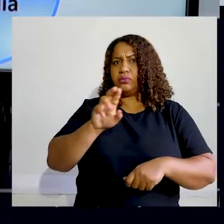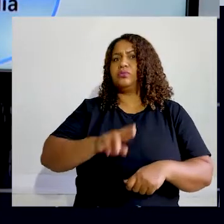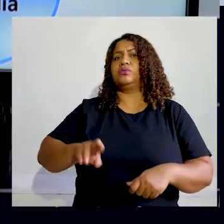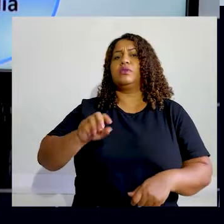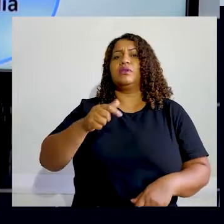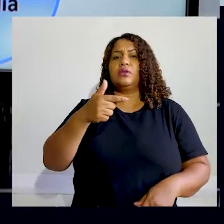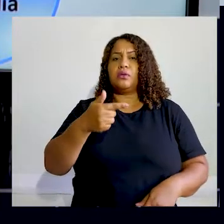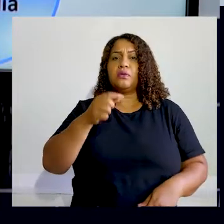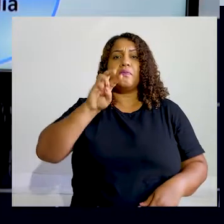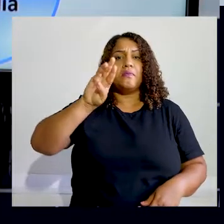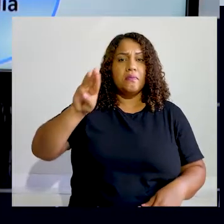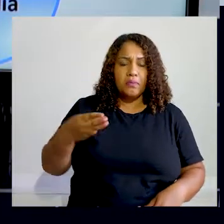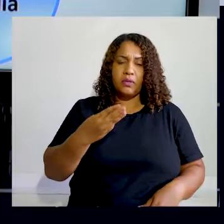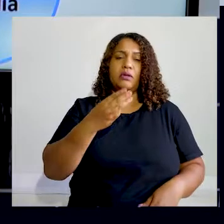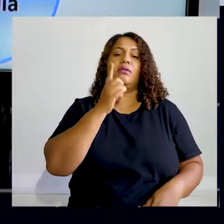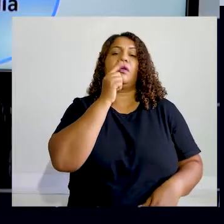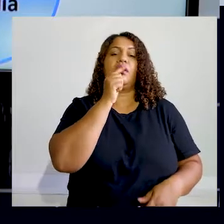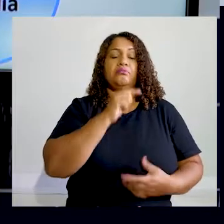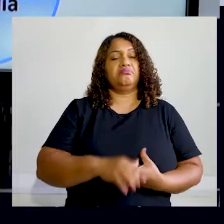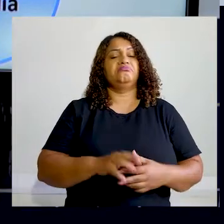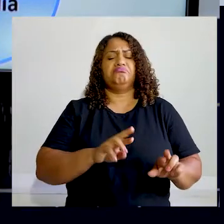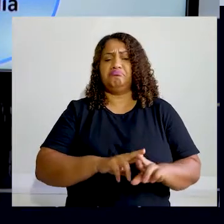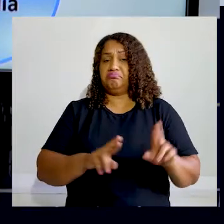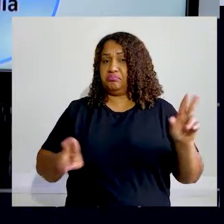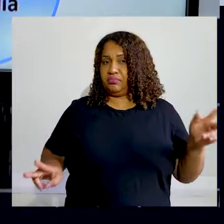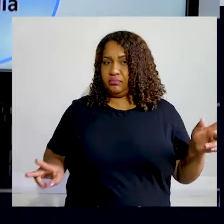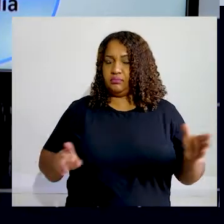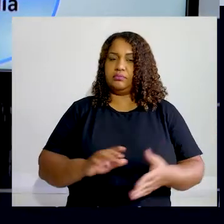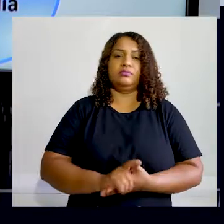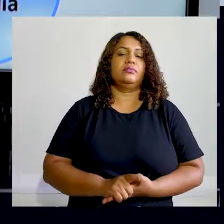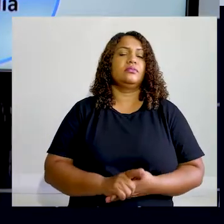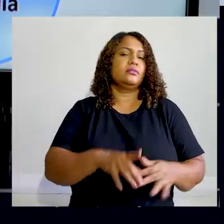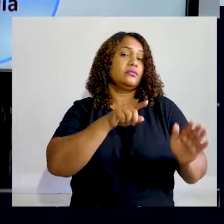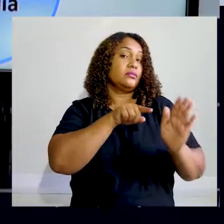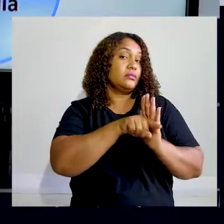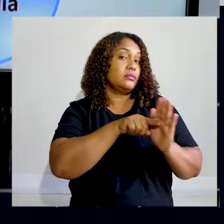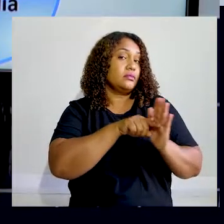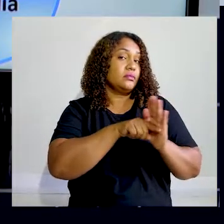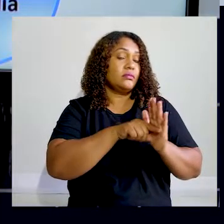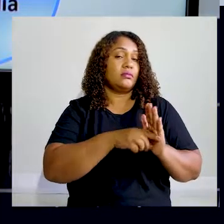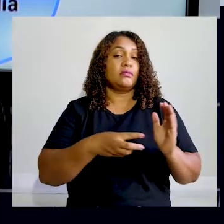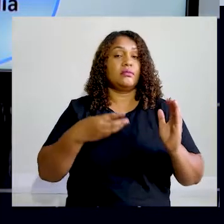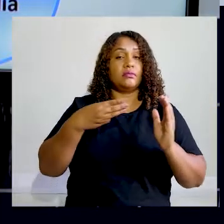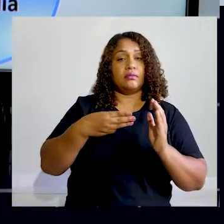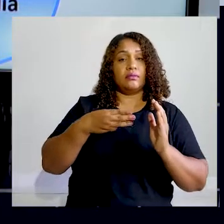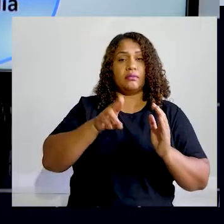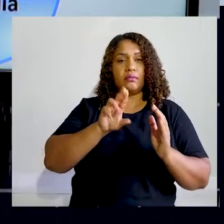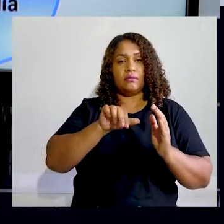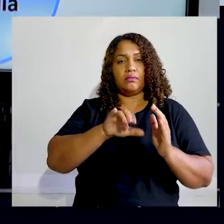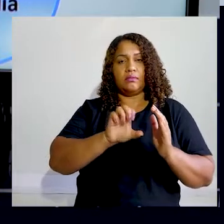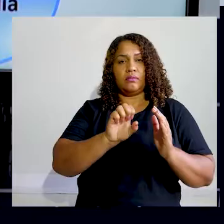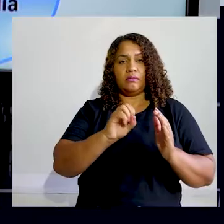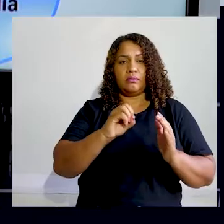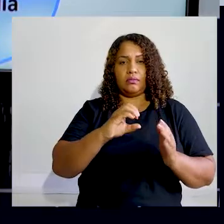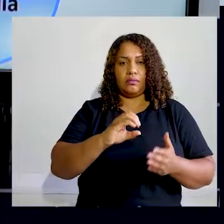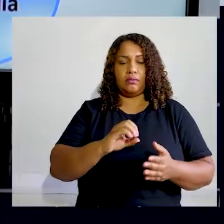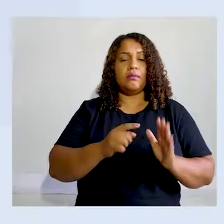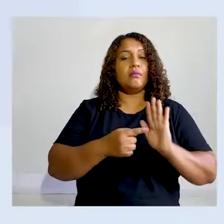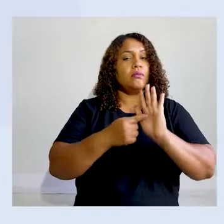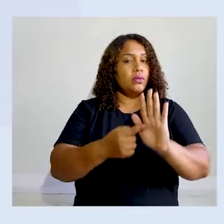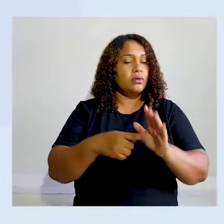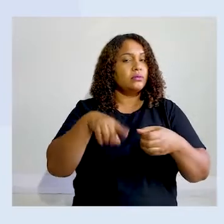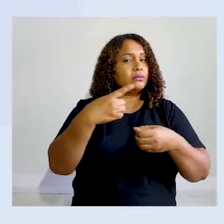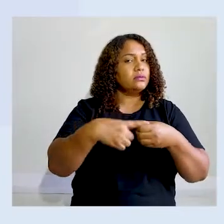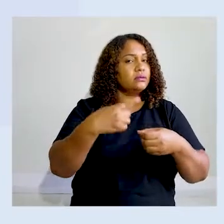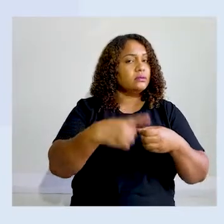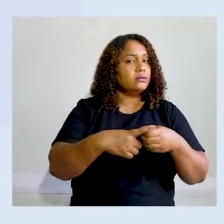água. É muita diferença. Dados da Unesco revelam que a cidade do Cabo, na África do Sul,